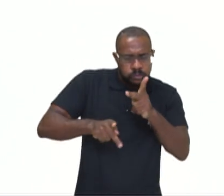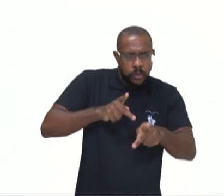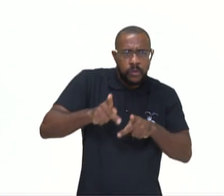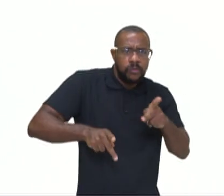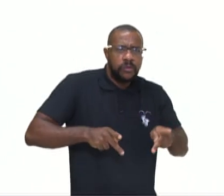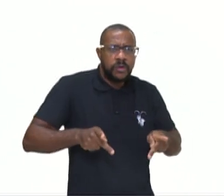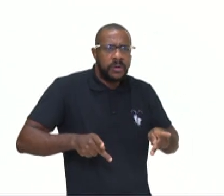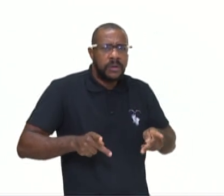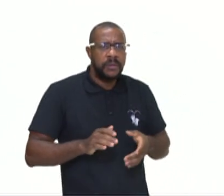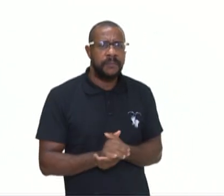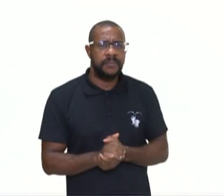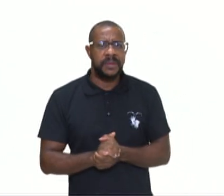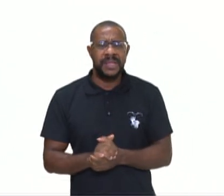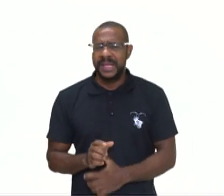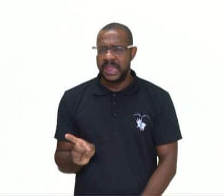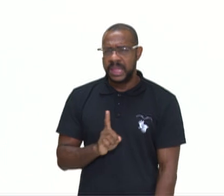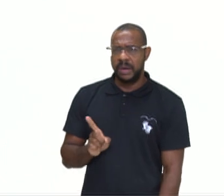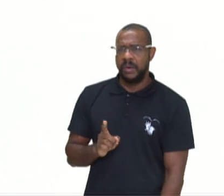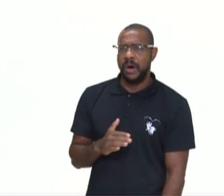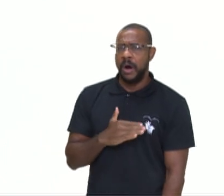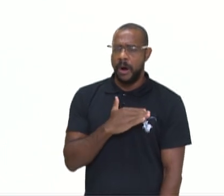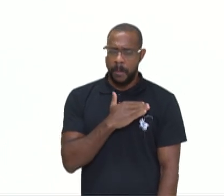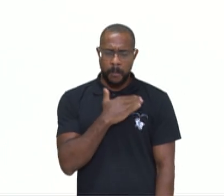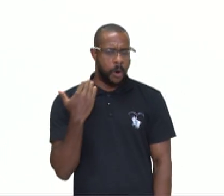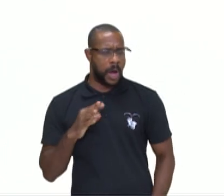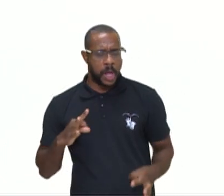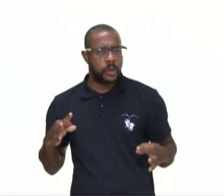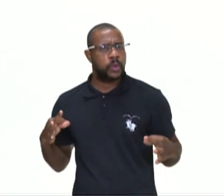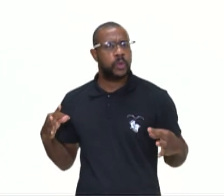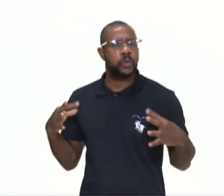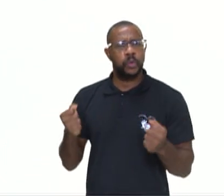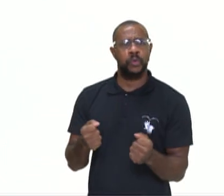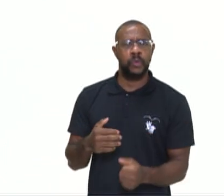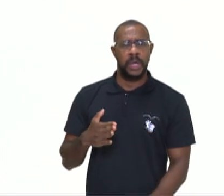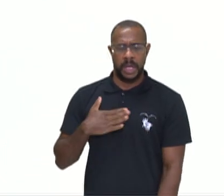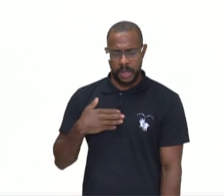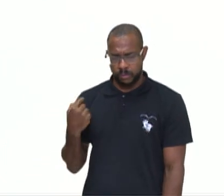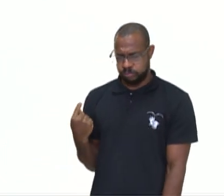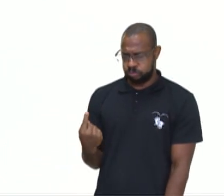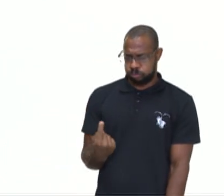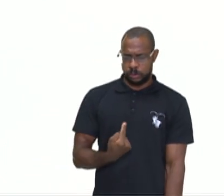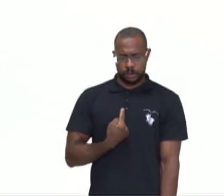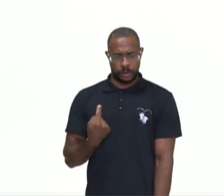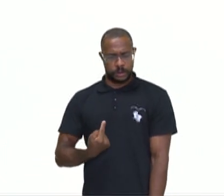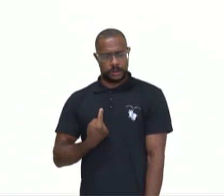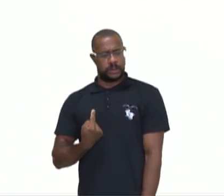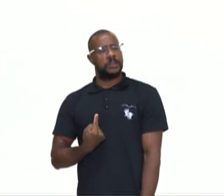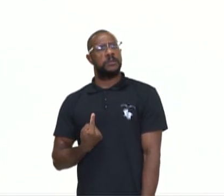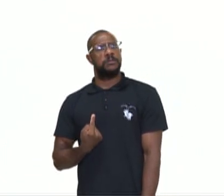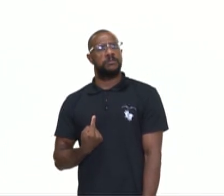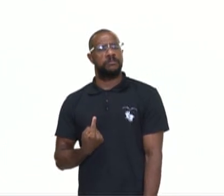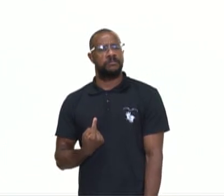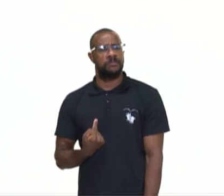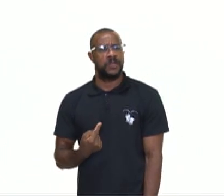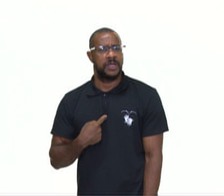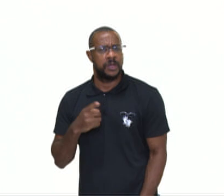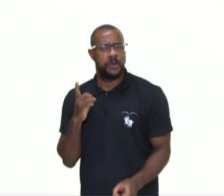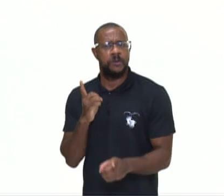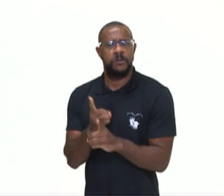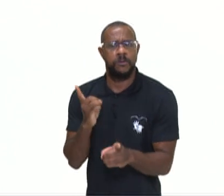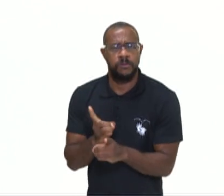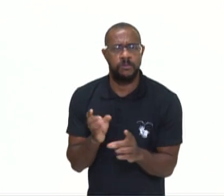Não, morra tudo que me é caro, fique eu sozinho, que não encontre um